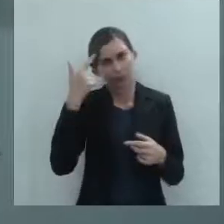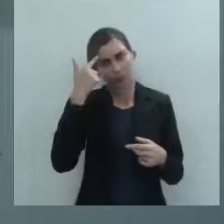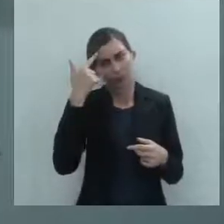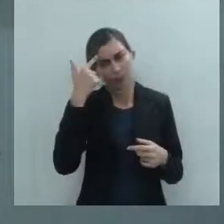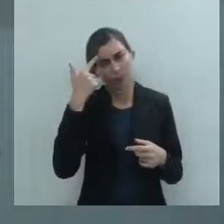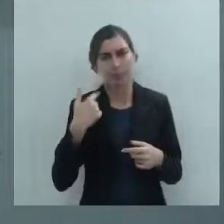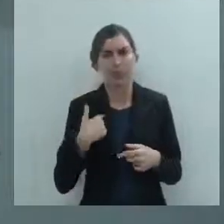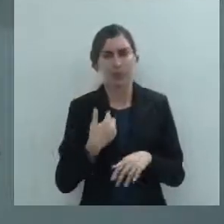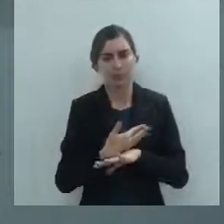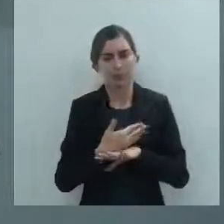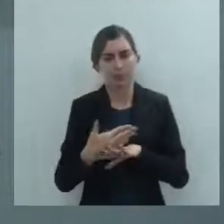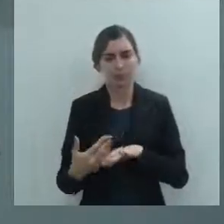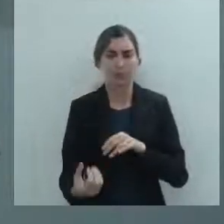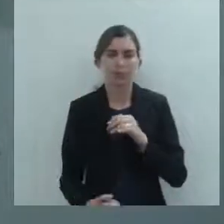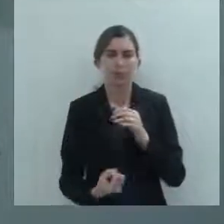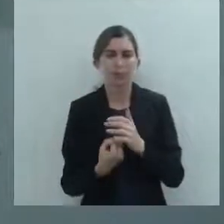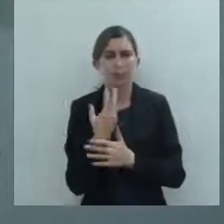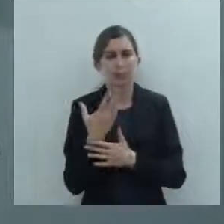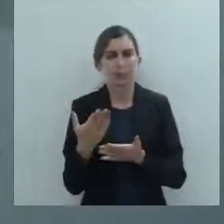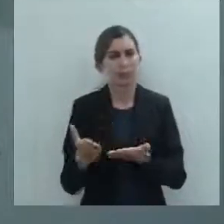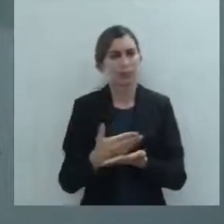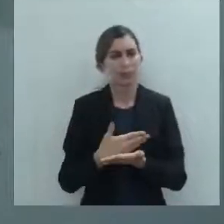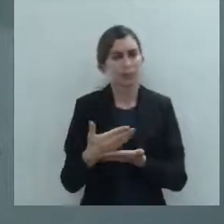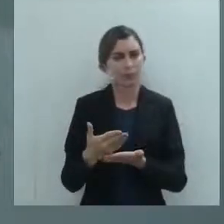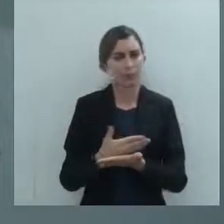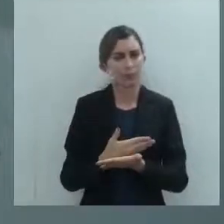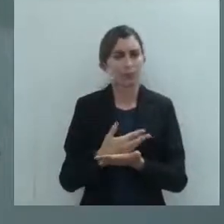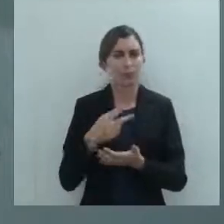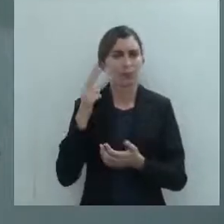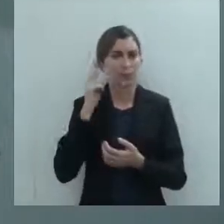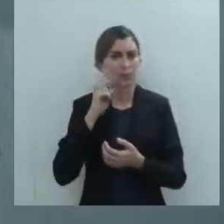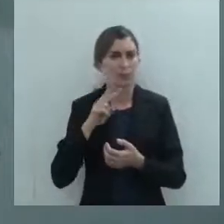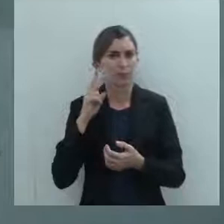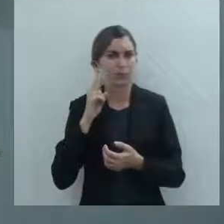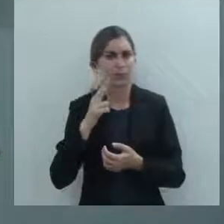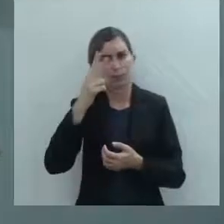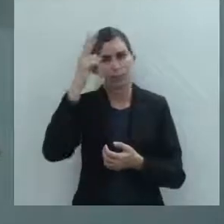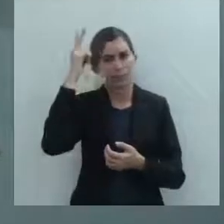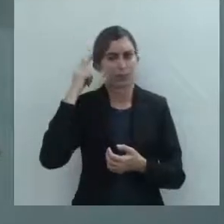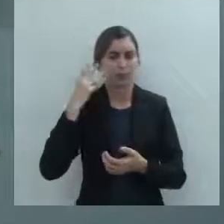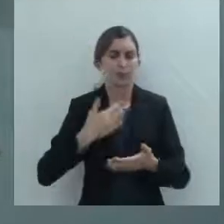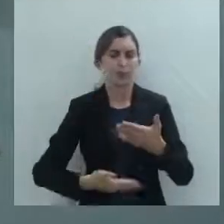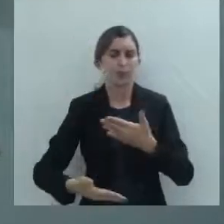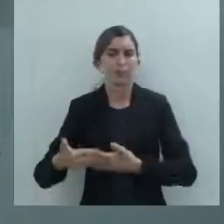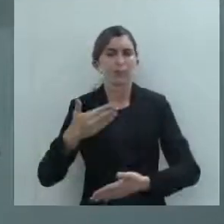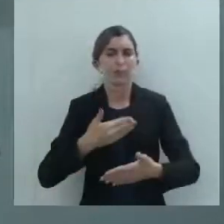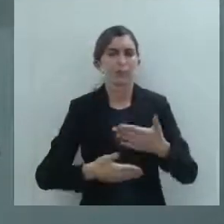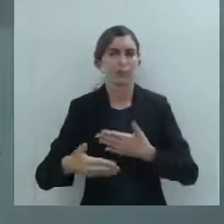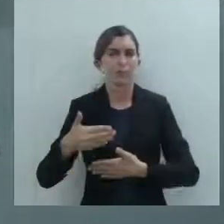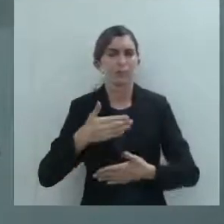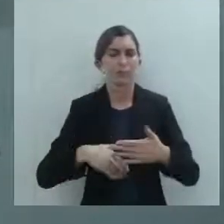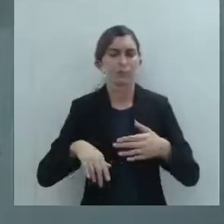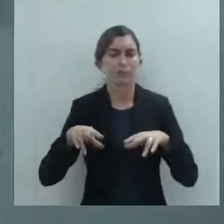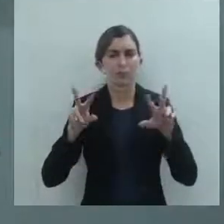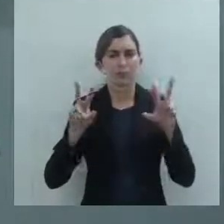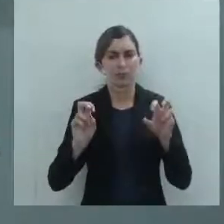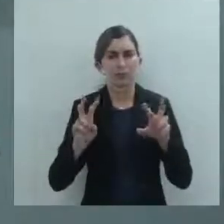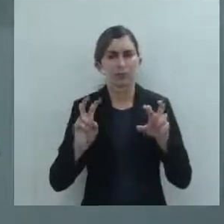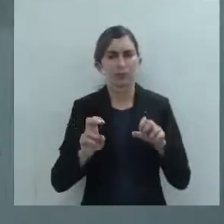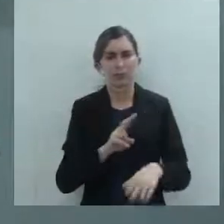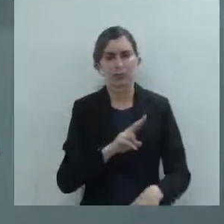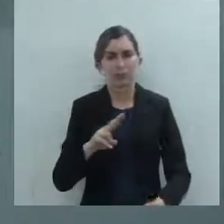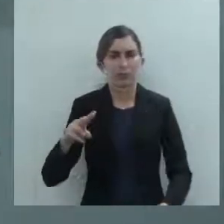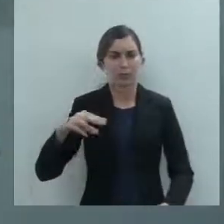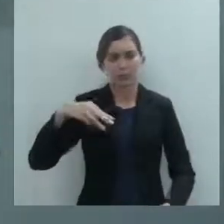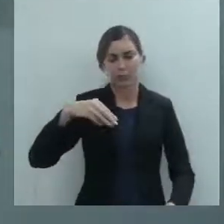e costuma aparecer tanto em livros contém questões de vestibular é a relação da é o termo chamado